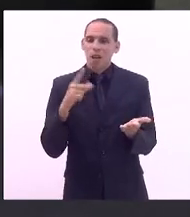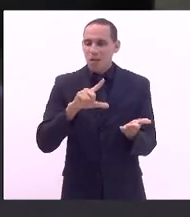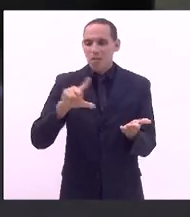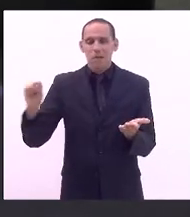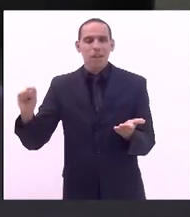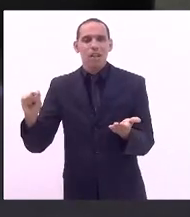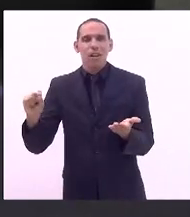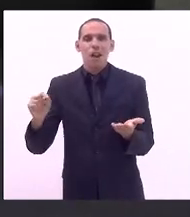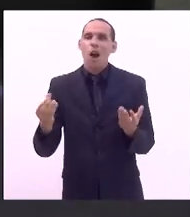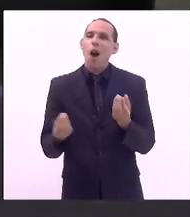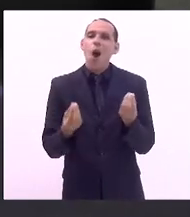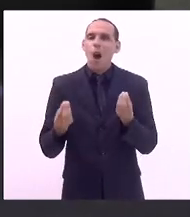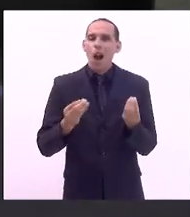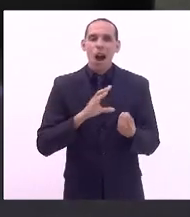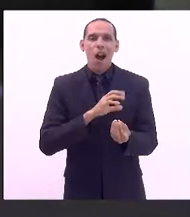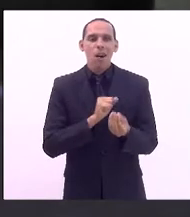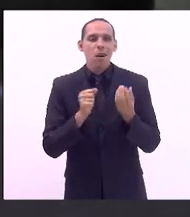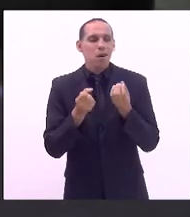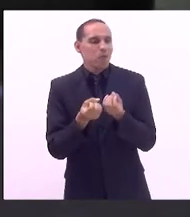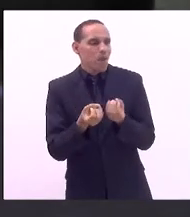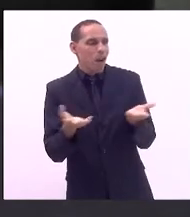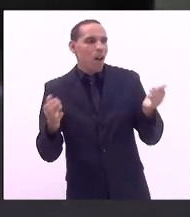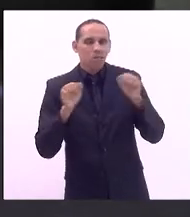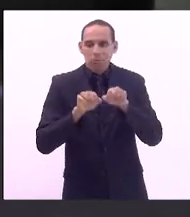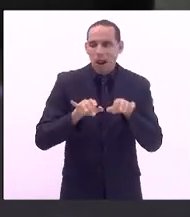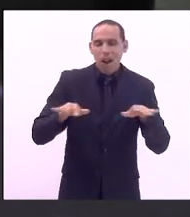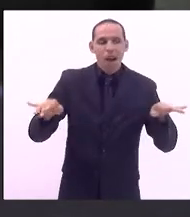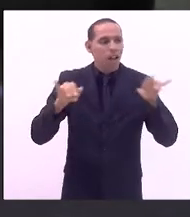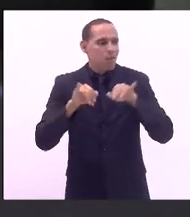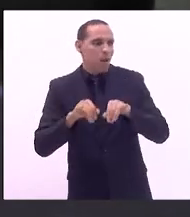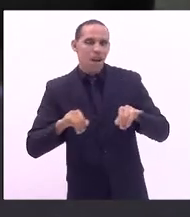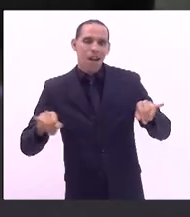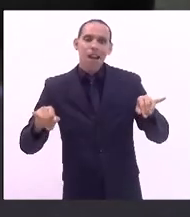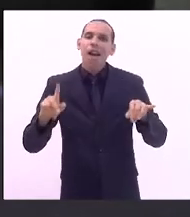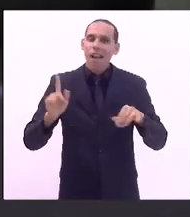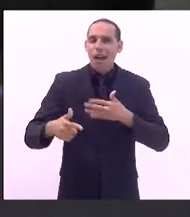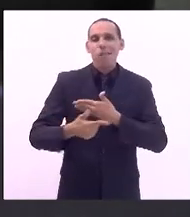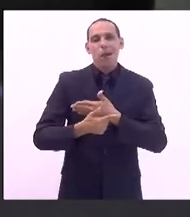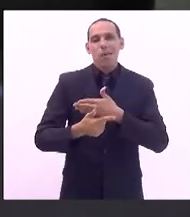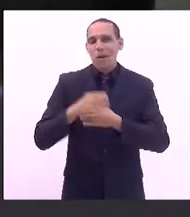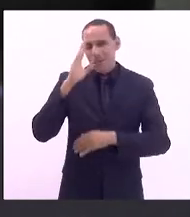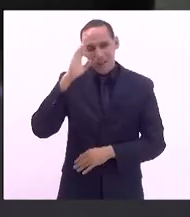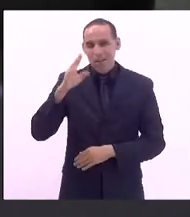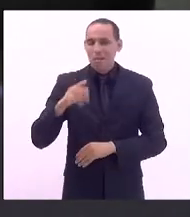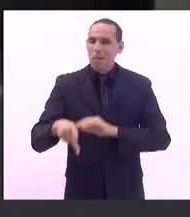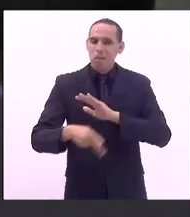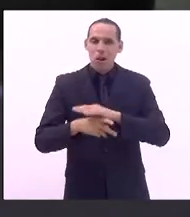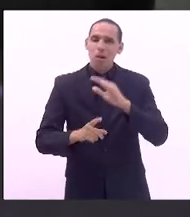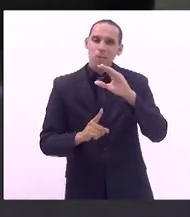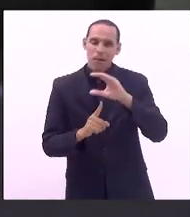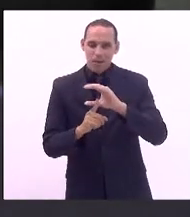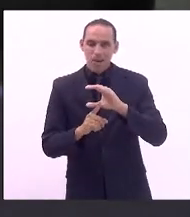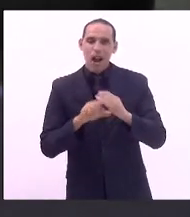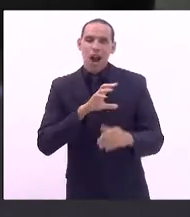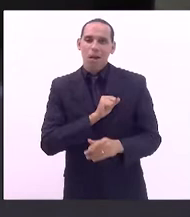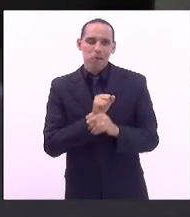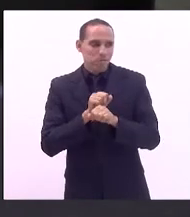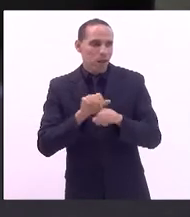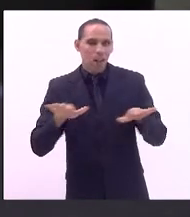sair propagando o amor e o papel principal do Capelão é a propagação do amor